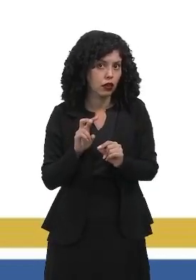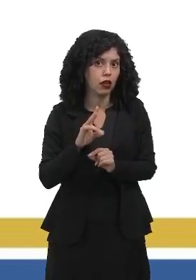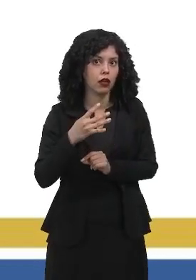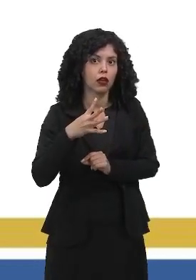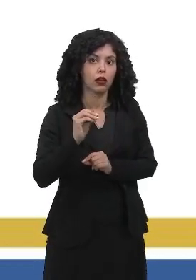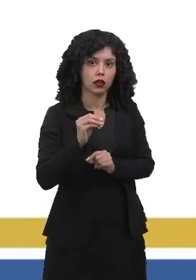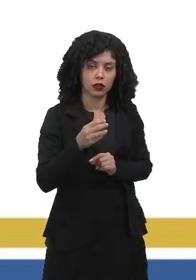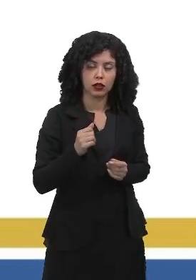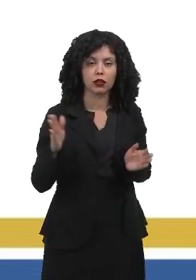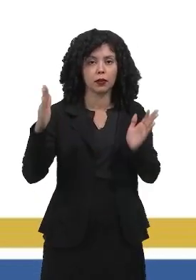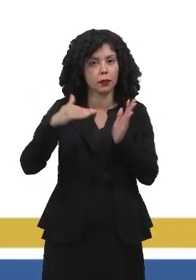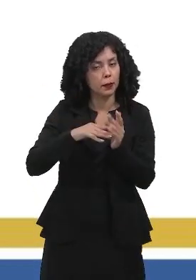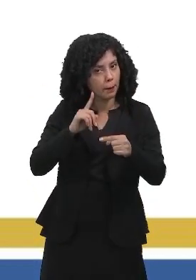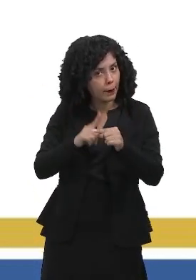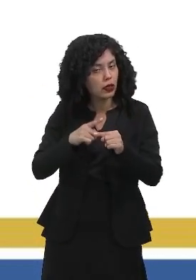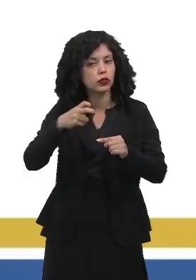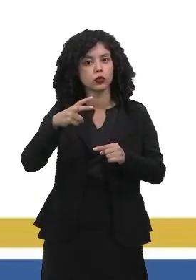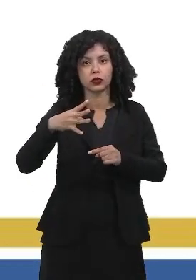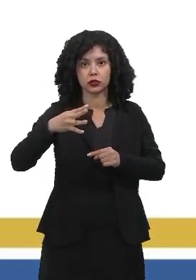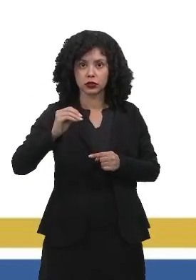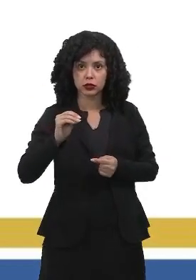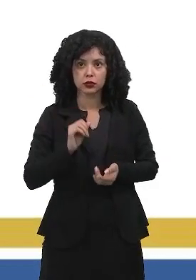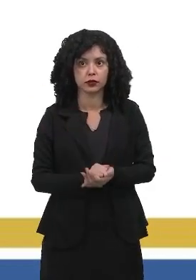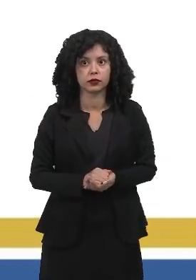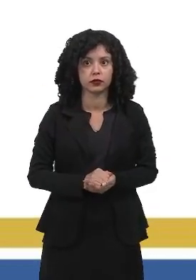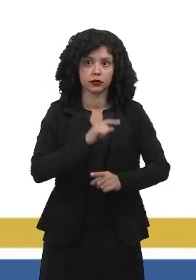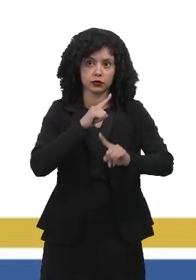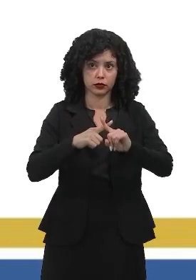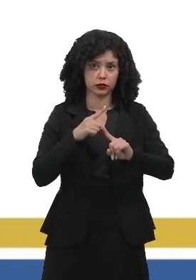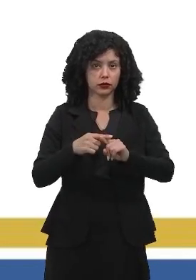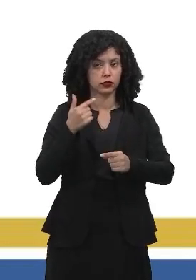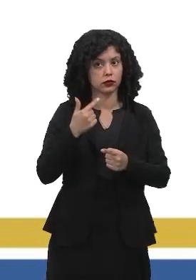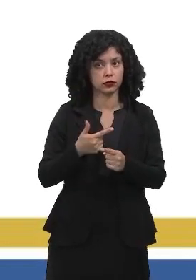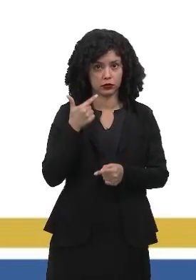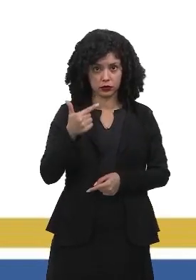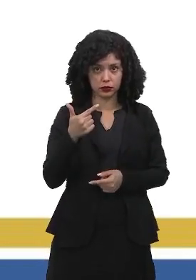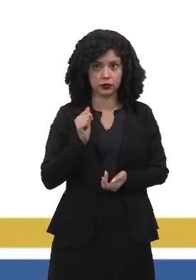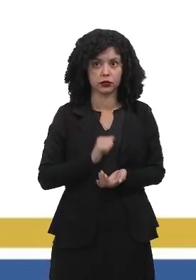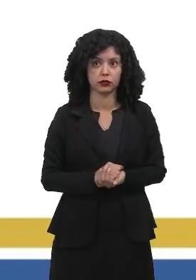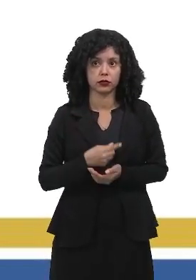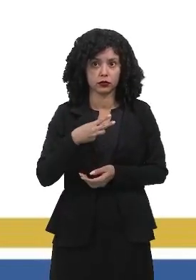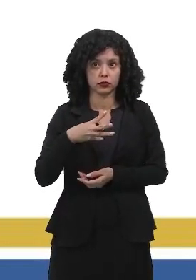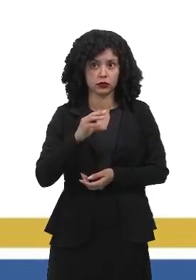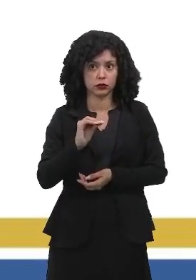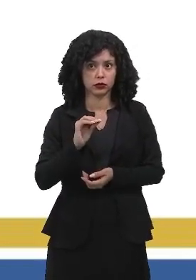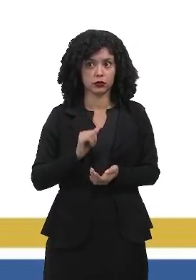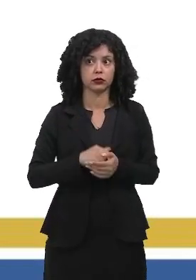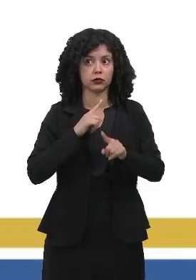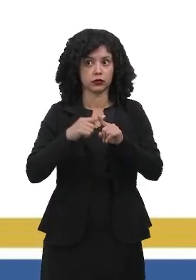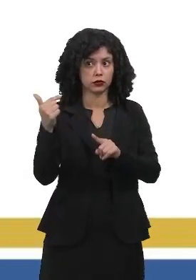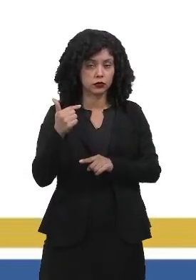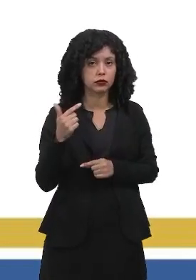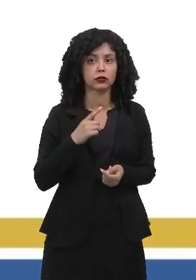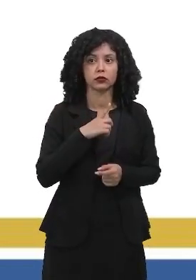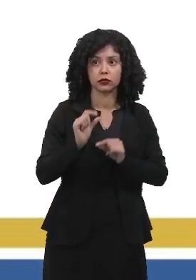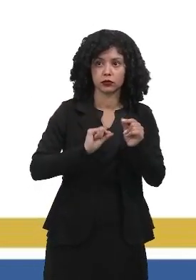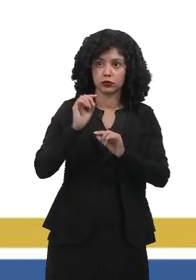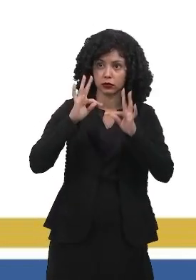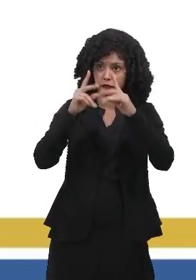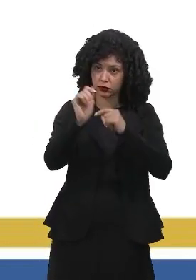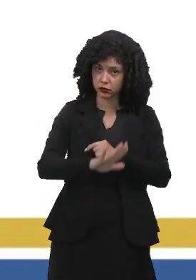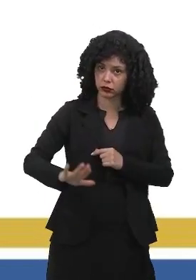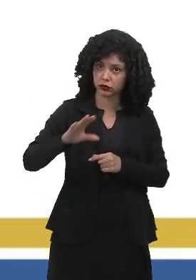450 metros mais 450 metros. Por isso é multiplicado vezes 2. Então, 450 vezes 2, vamos ter aqui um total